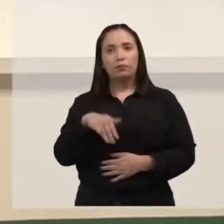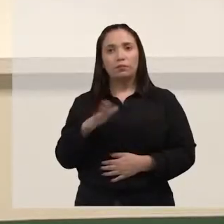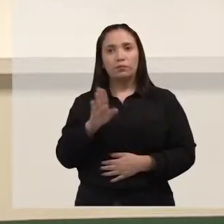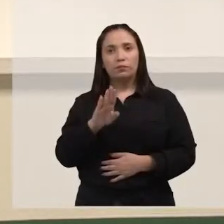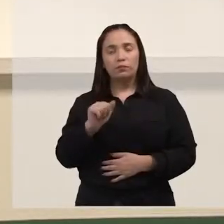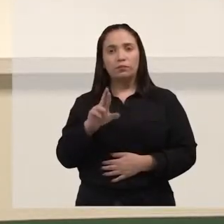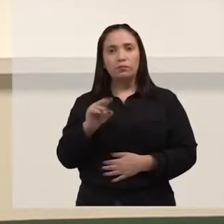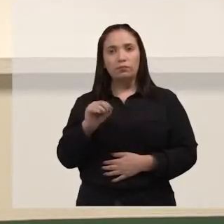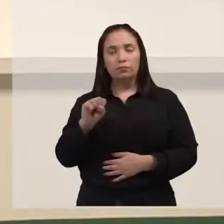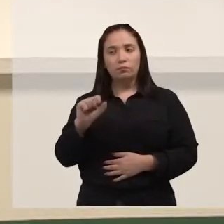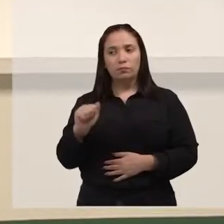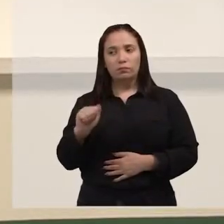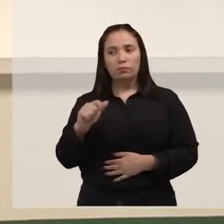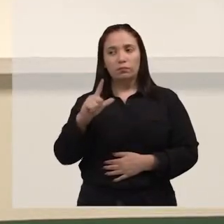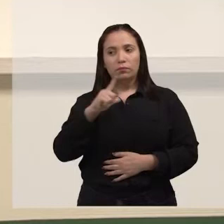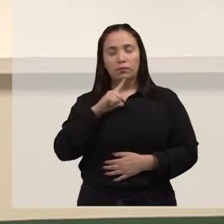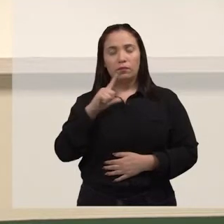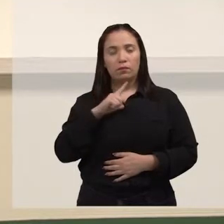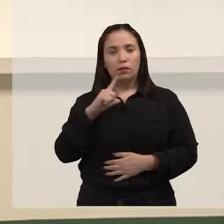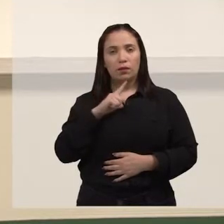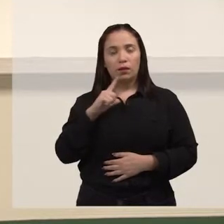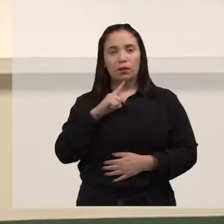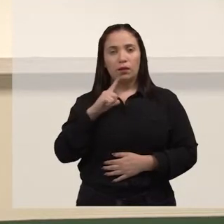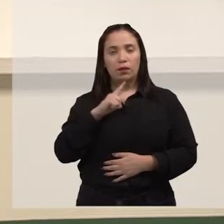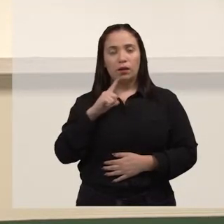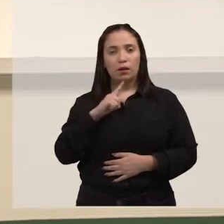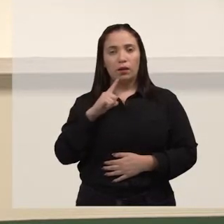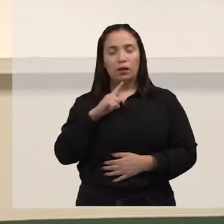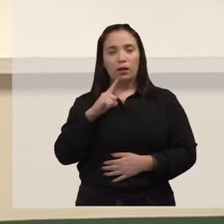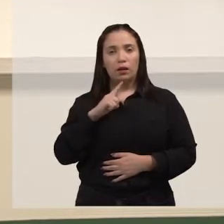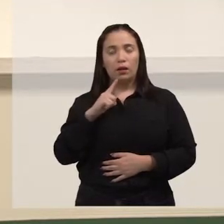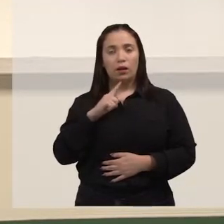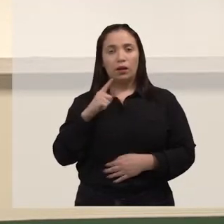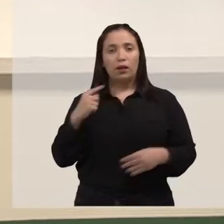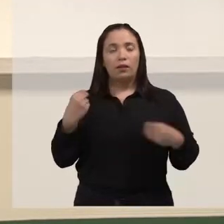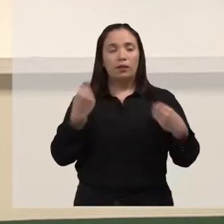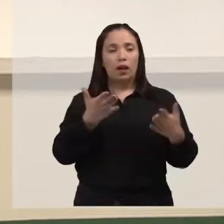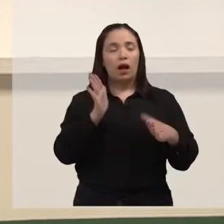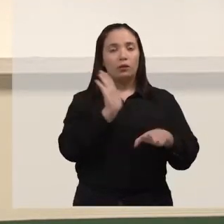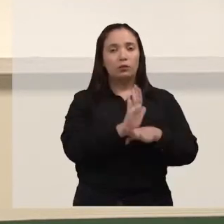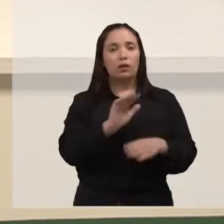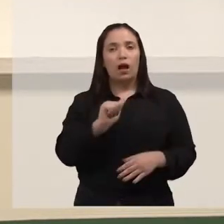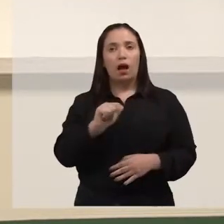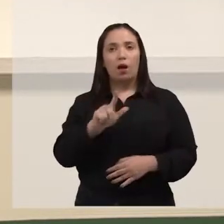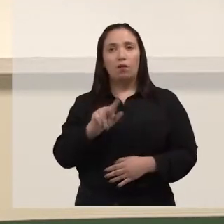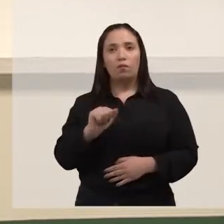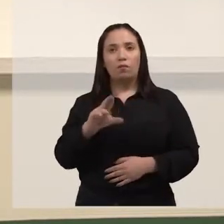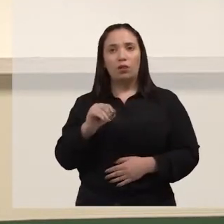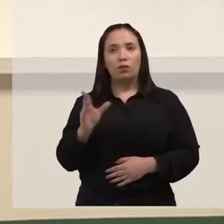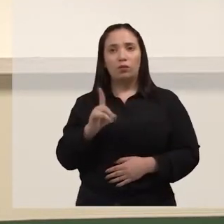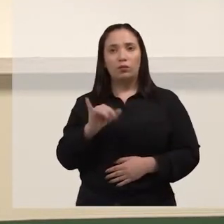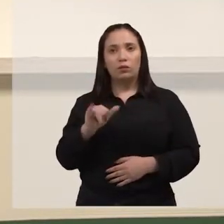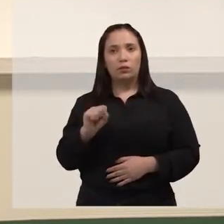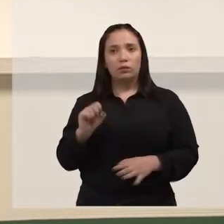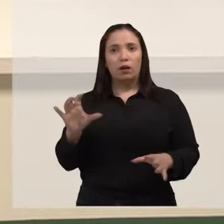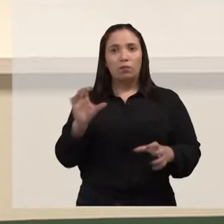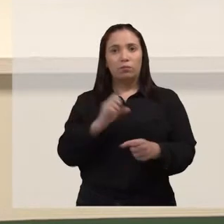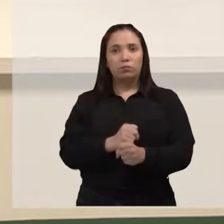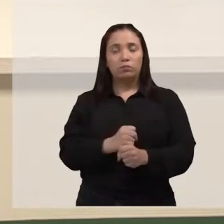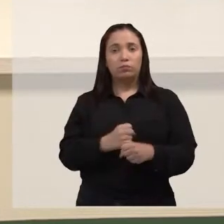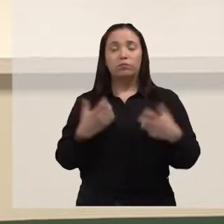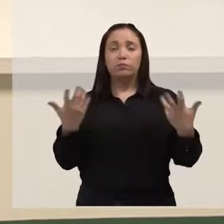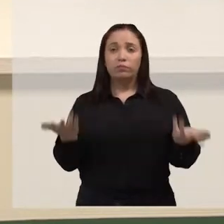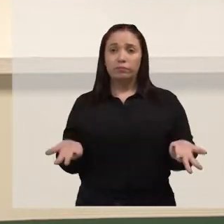certeza, traria o Podemos de Álvaro Dias para próximo dele. Pronto, aqui seria 2, seria mais uma.